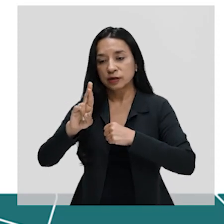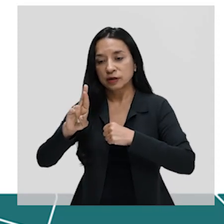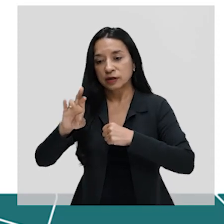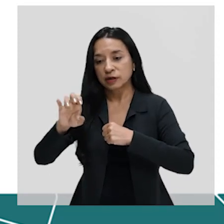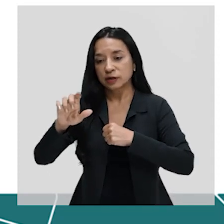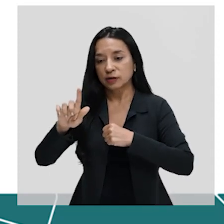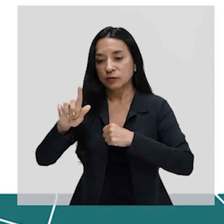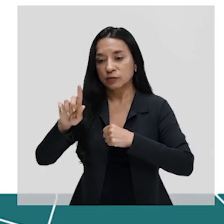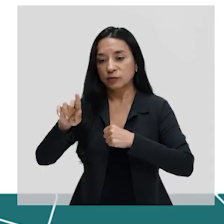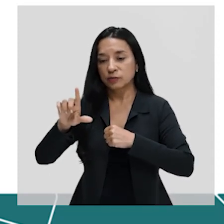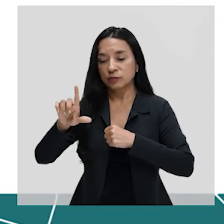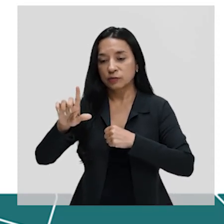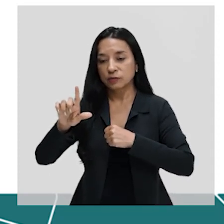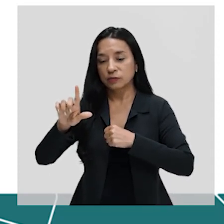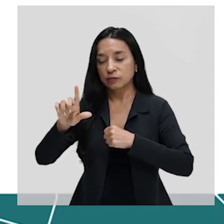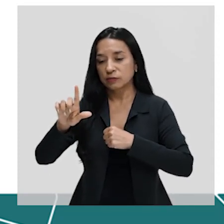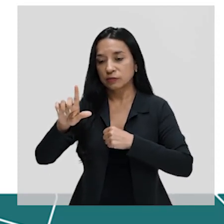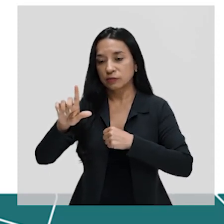verbos que